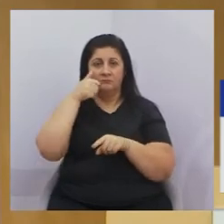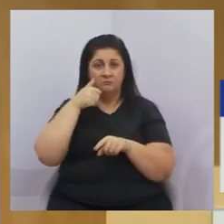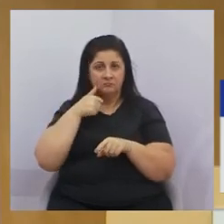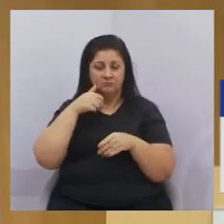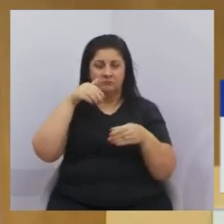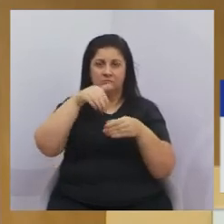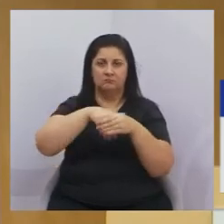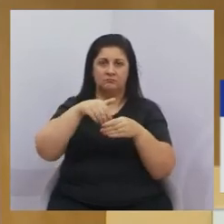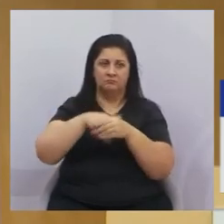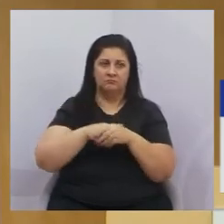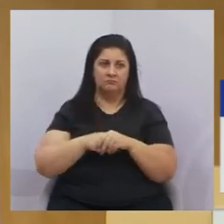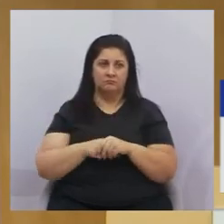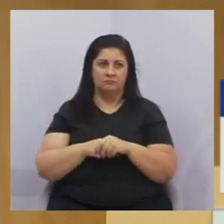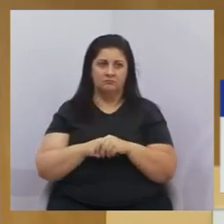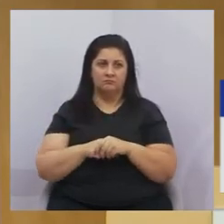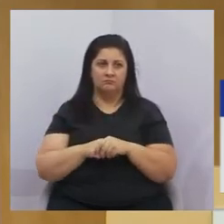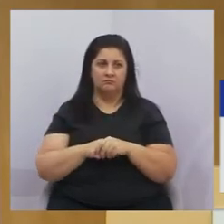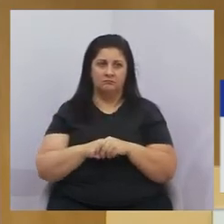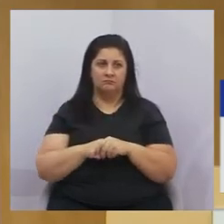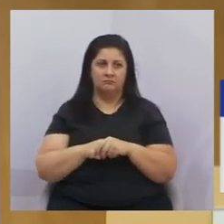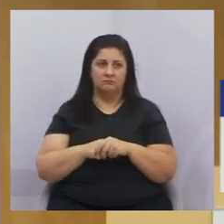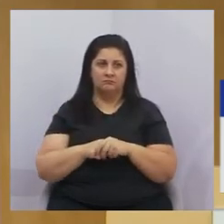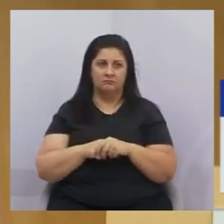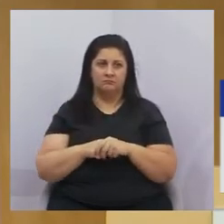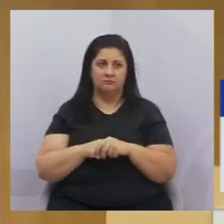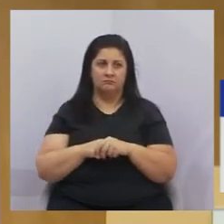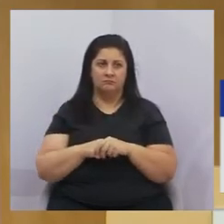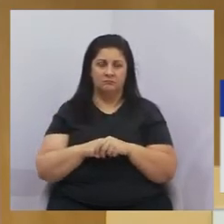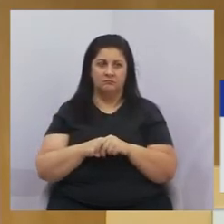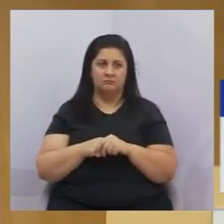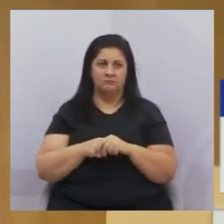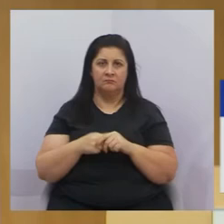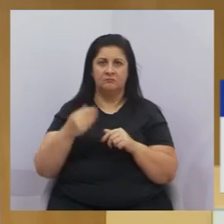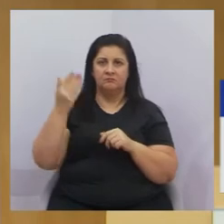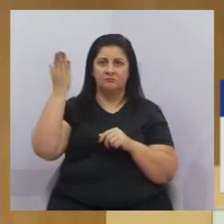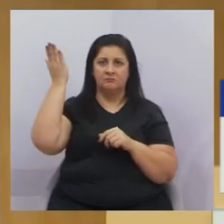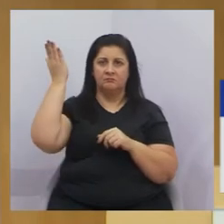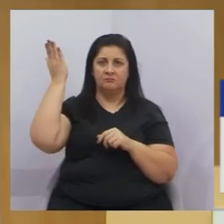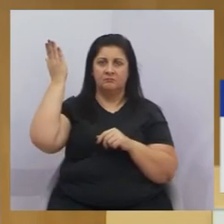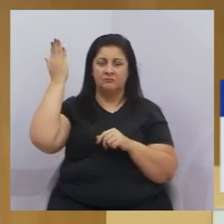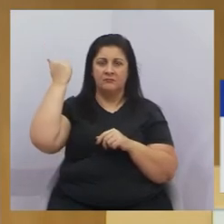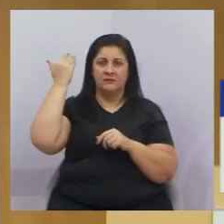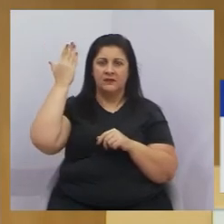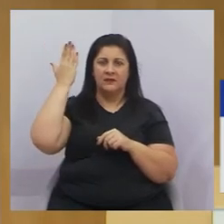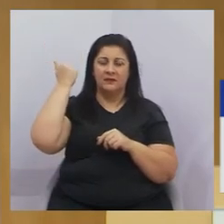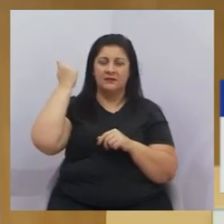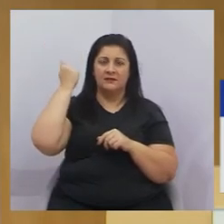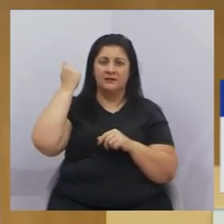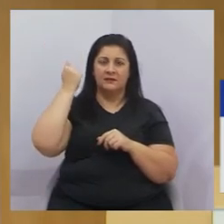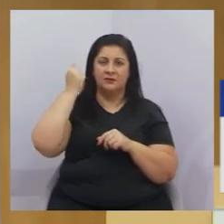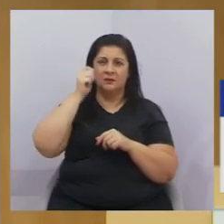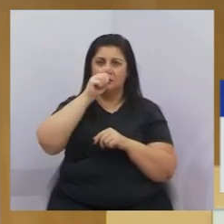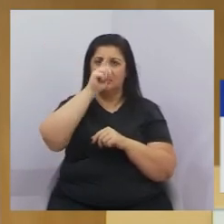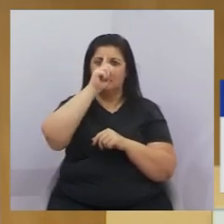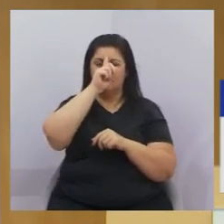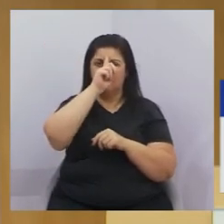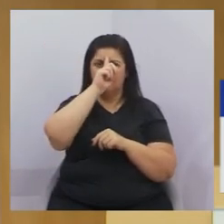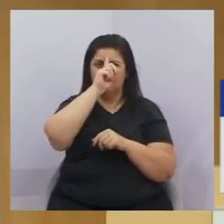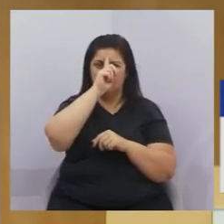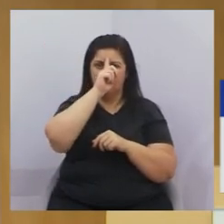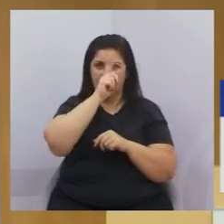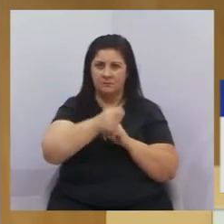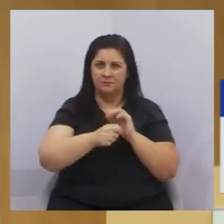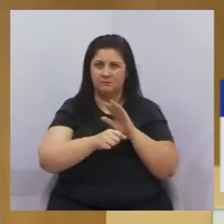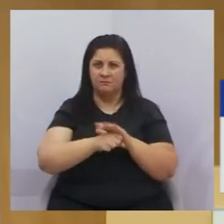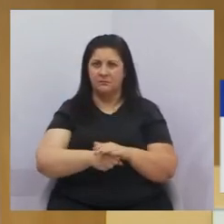eleitas, aqui 3 mulheres, que é um avanço também, que na época da ditadura, as mulheres nem votar, não votavam. E aí,